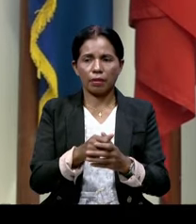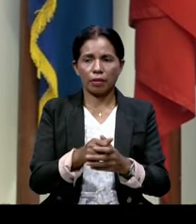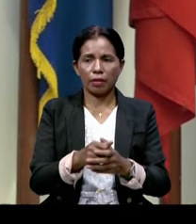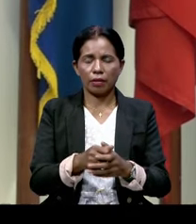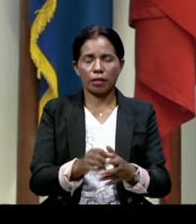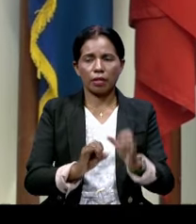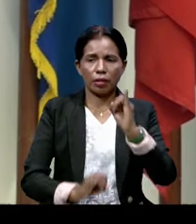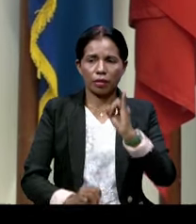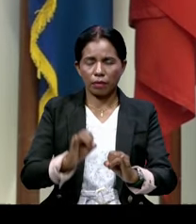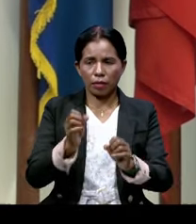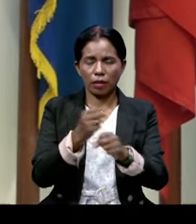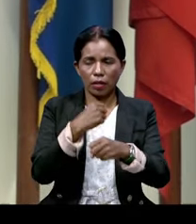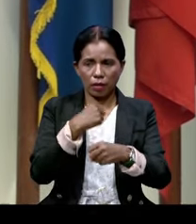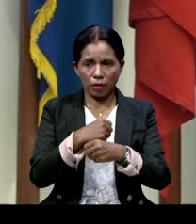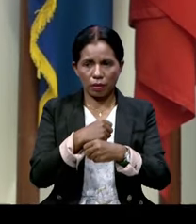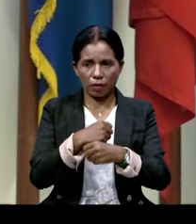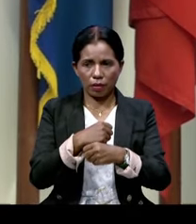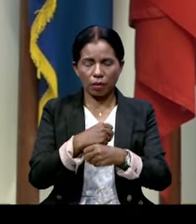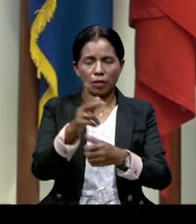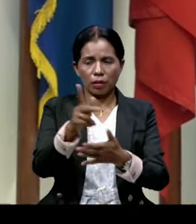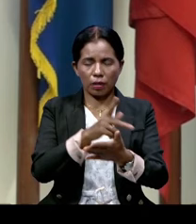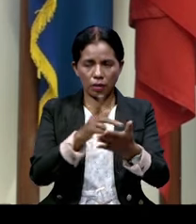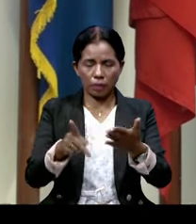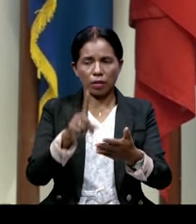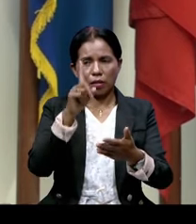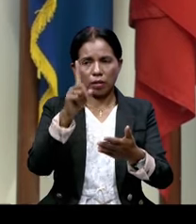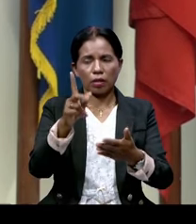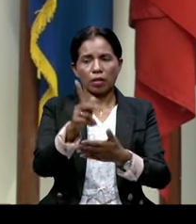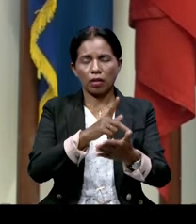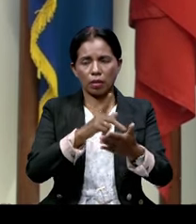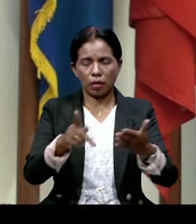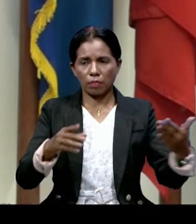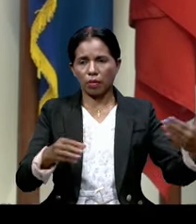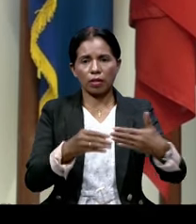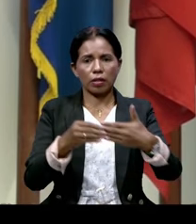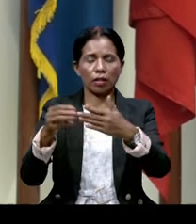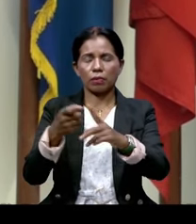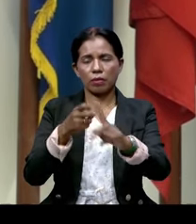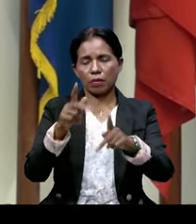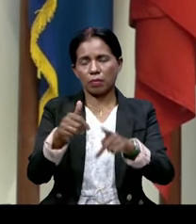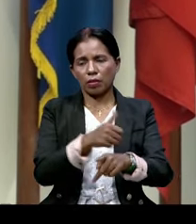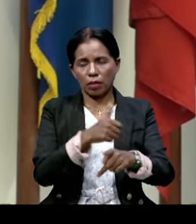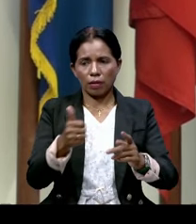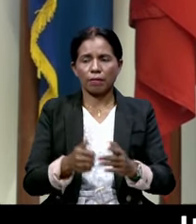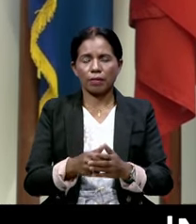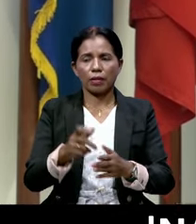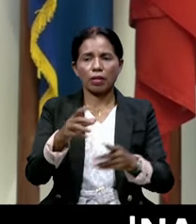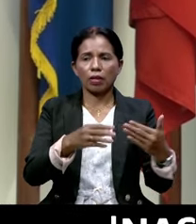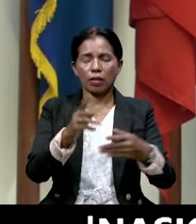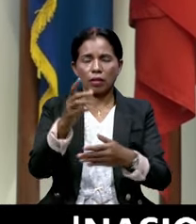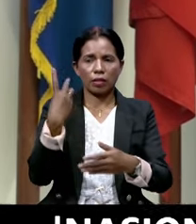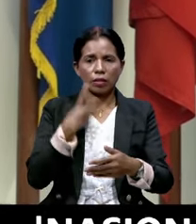individuo halo crime, ida selu crime organizado. Crime organizado ita detecta